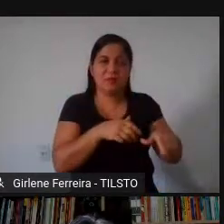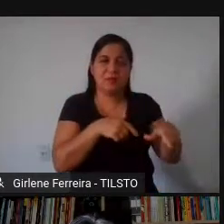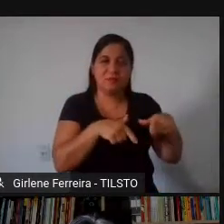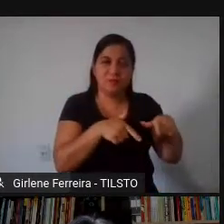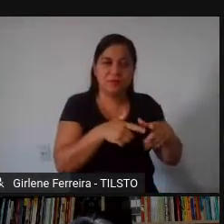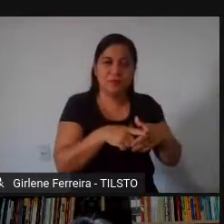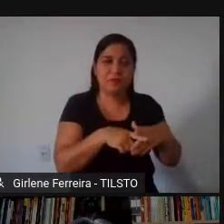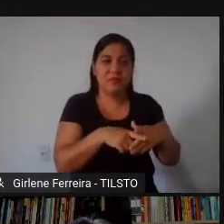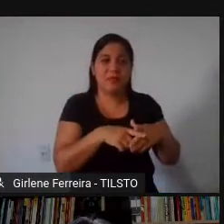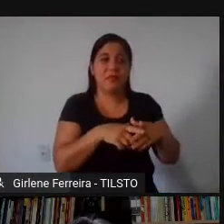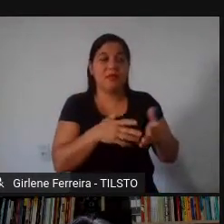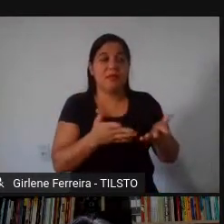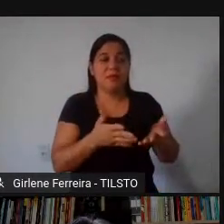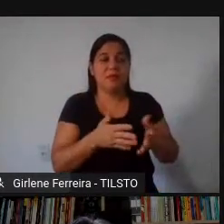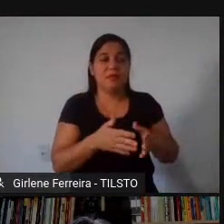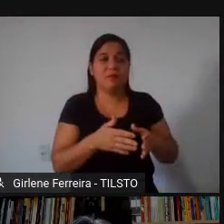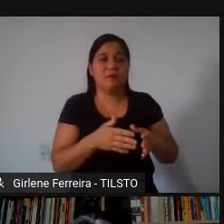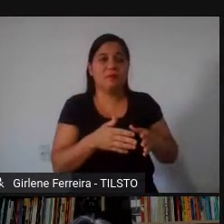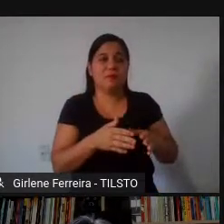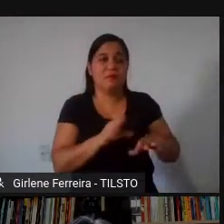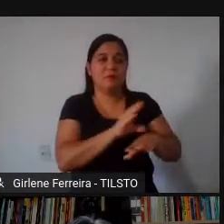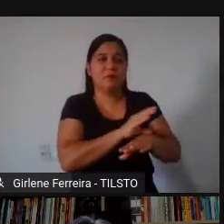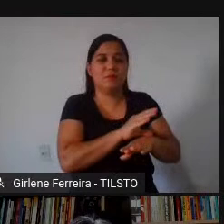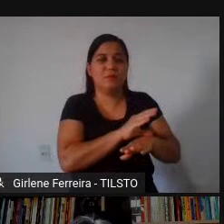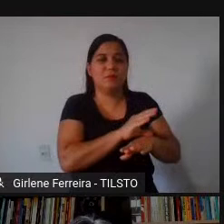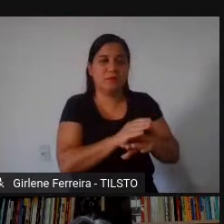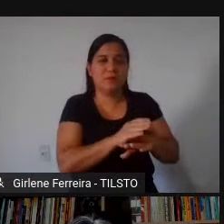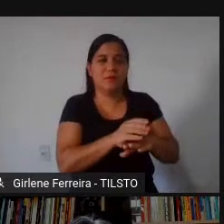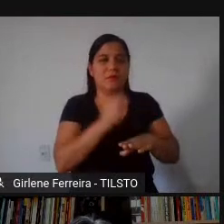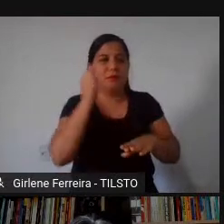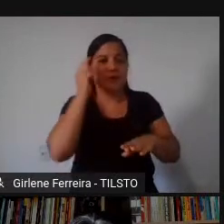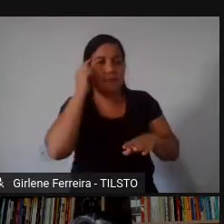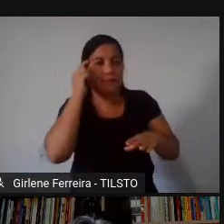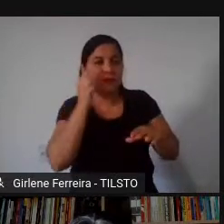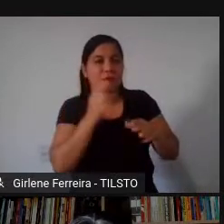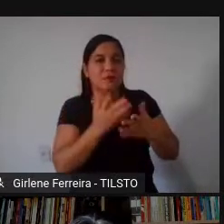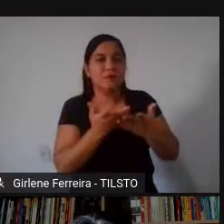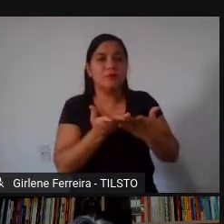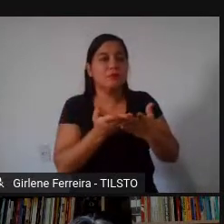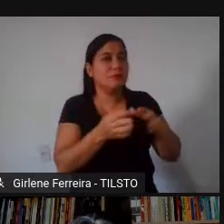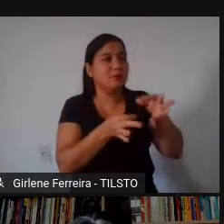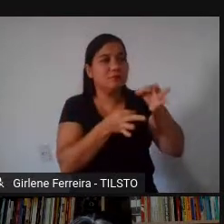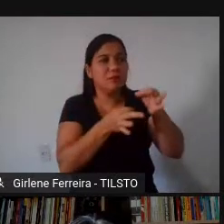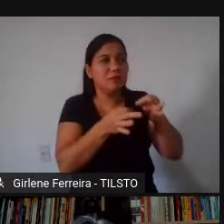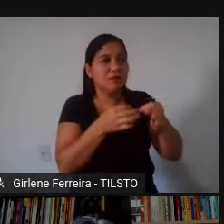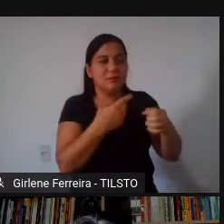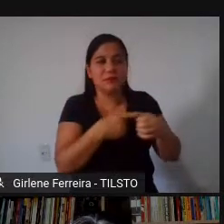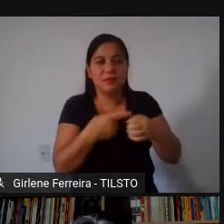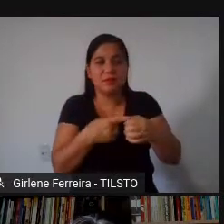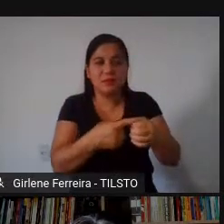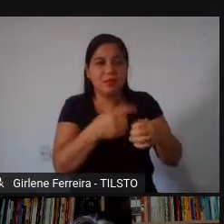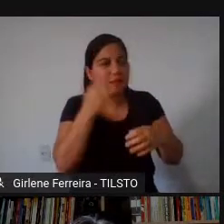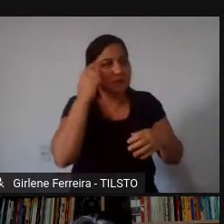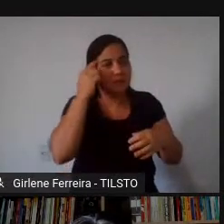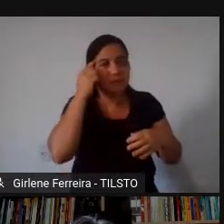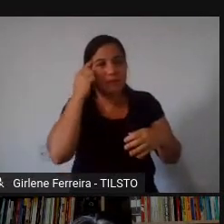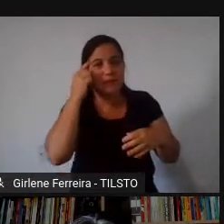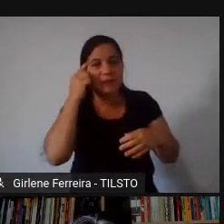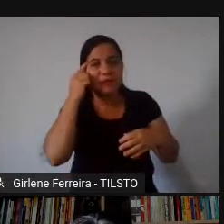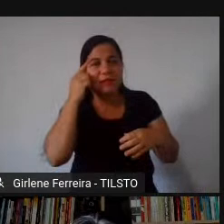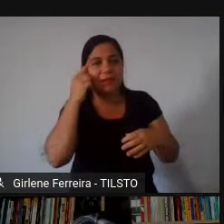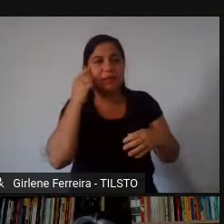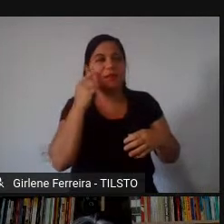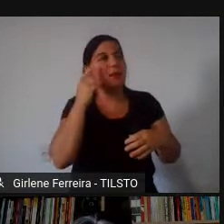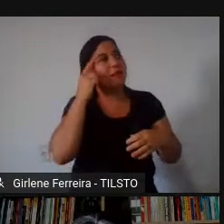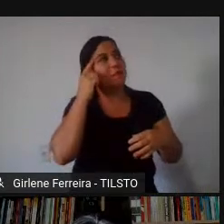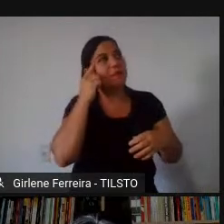né, então a gente, todos os processos da cidade meio que passam pela mão de um engenheiro civil. A gente sempre imagina que engenheiro civil só constrói prédio,